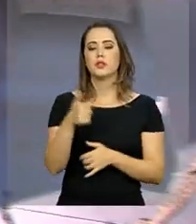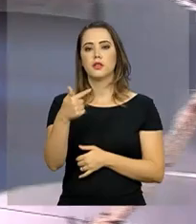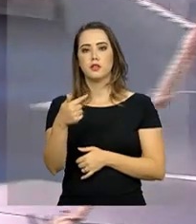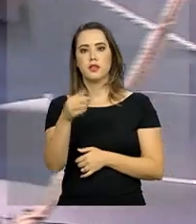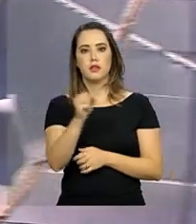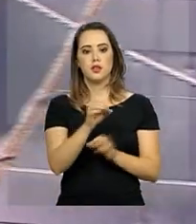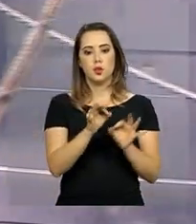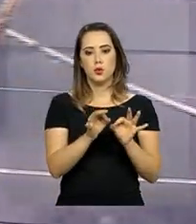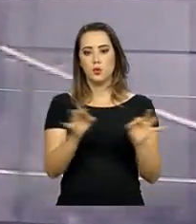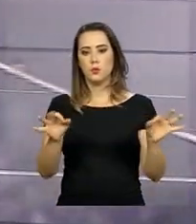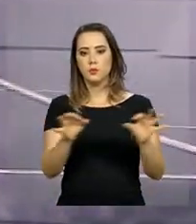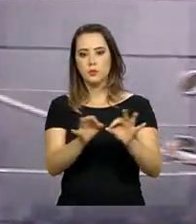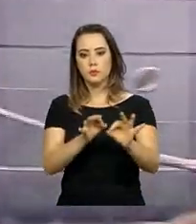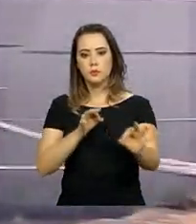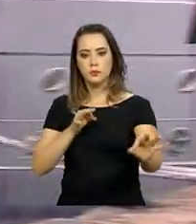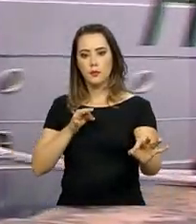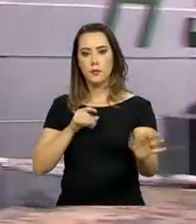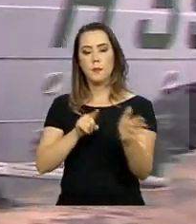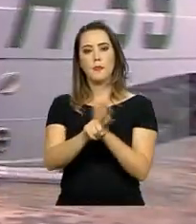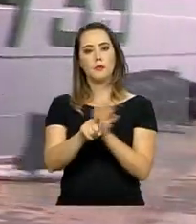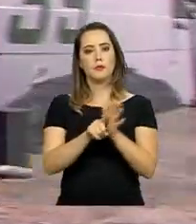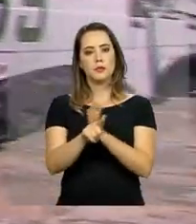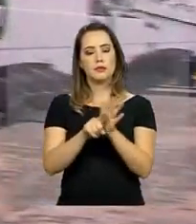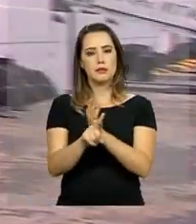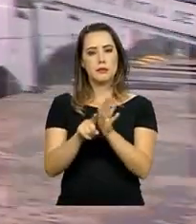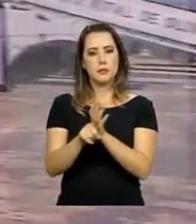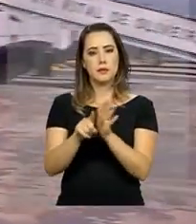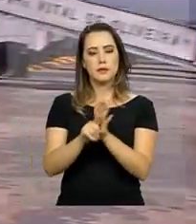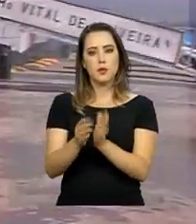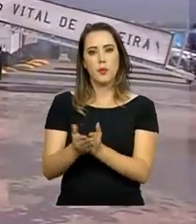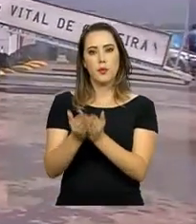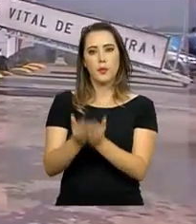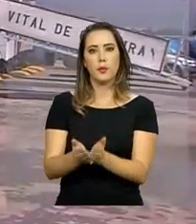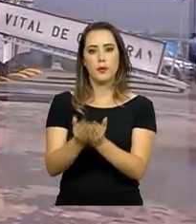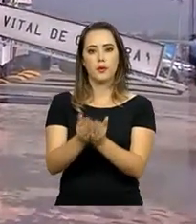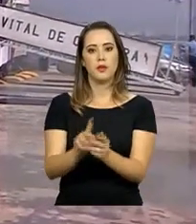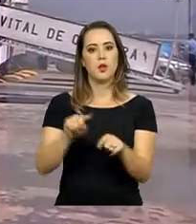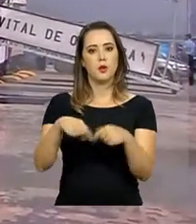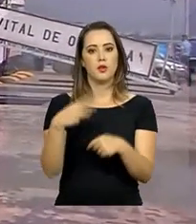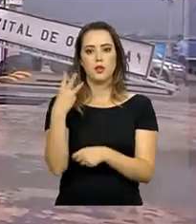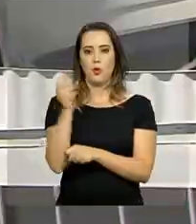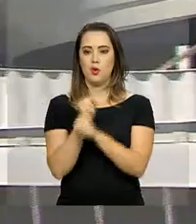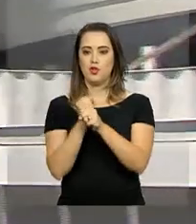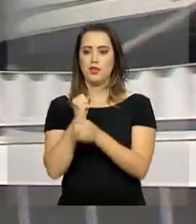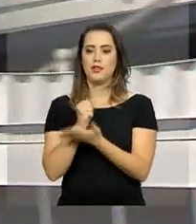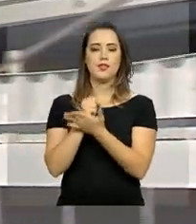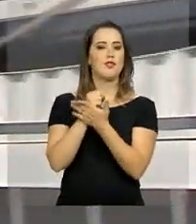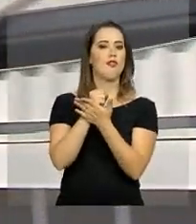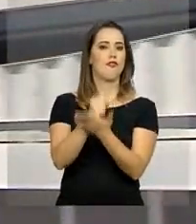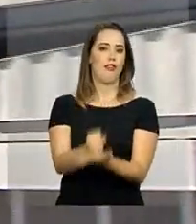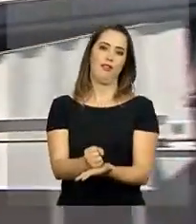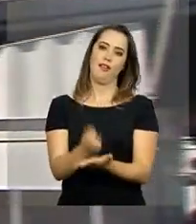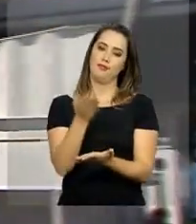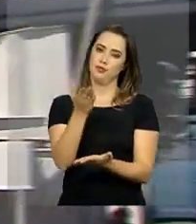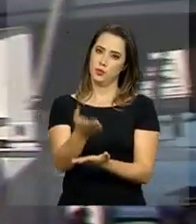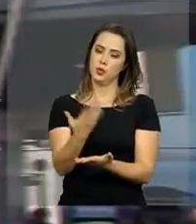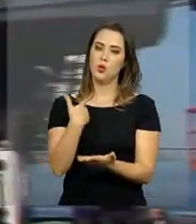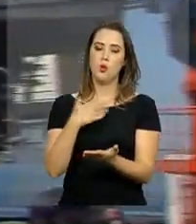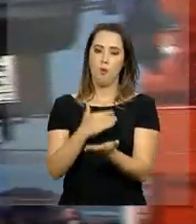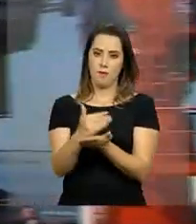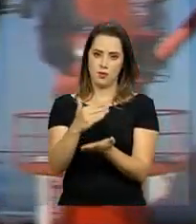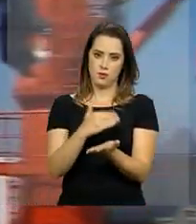metros dedicados à pesquisa no Oceano Atlântico. E agora, 3 anos após ser entregue aos brasileiros, os procedimentos para uso